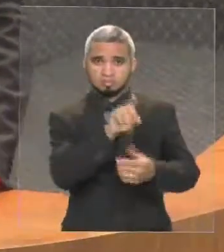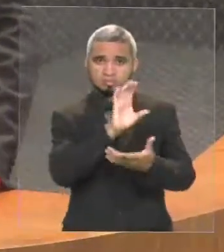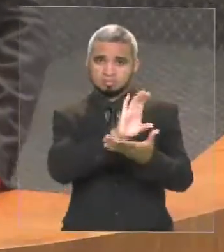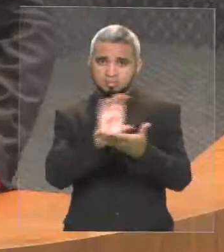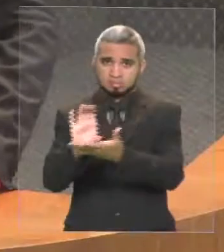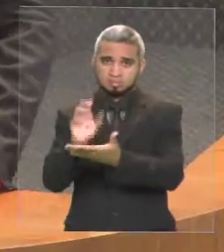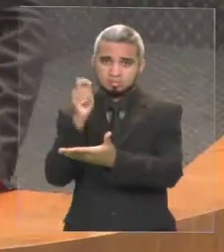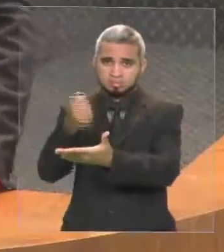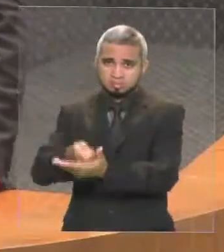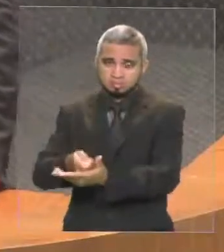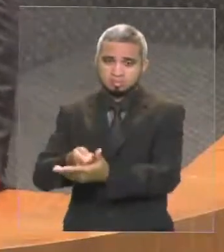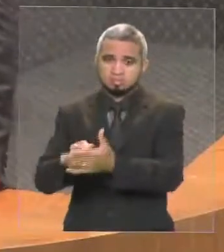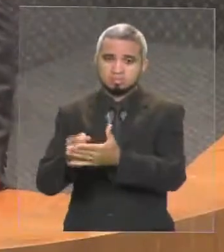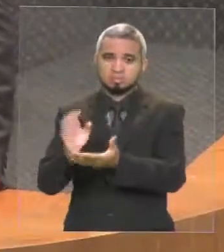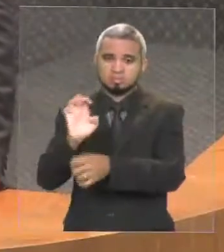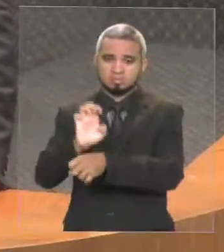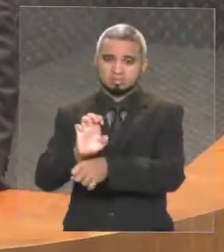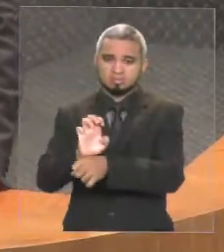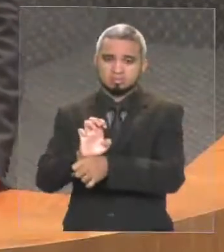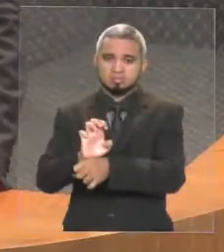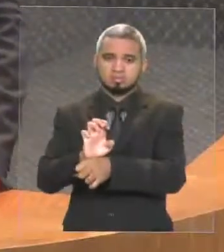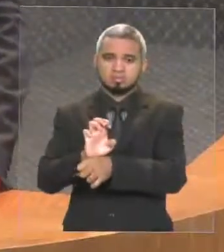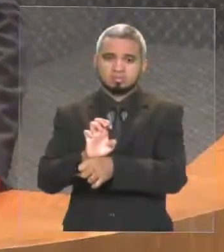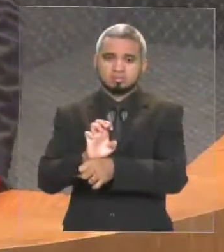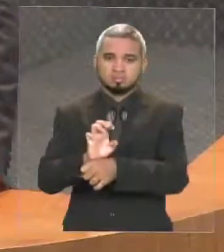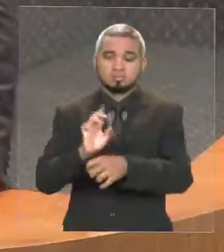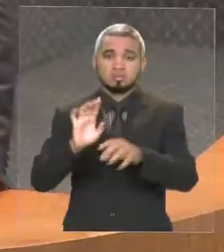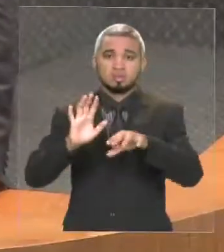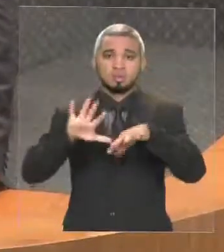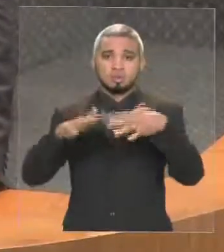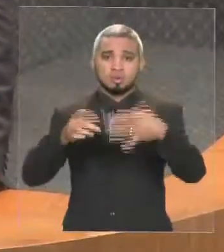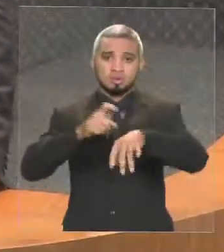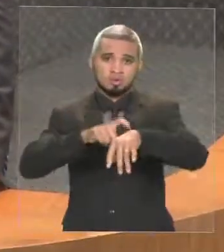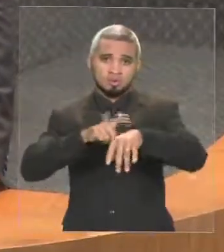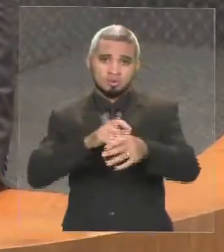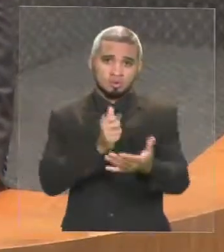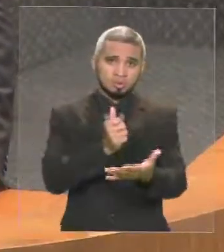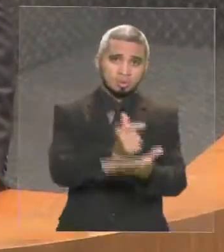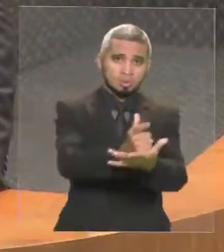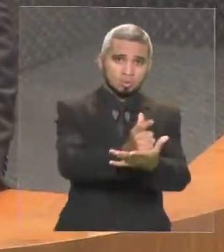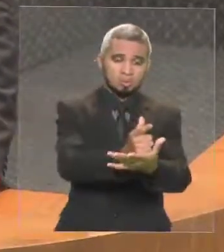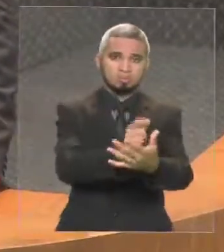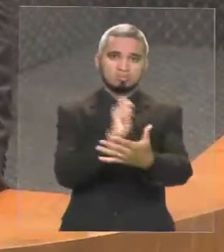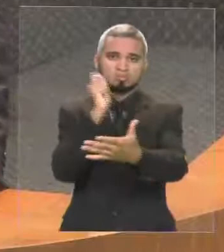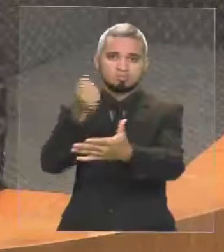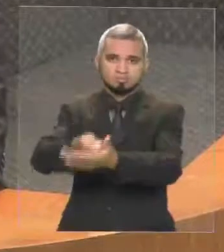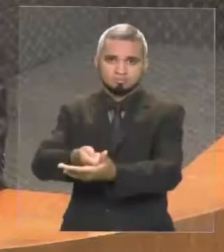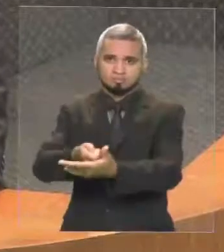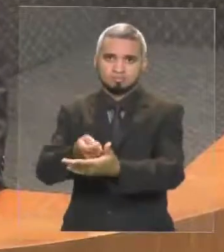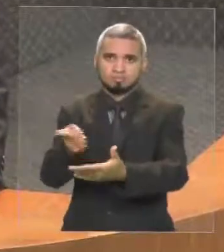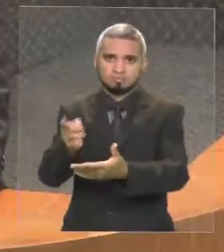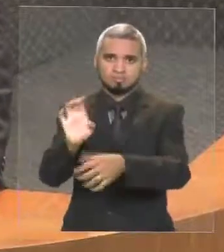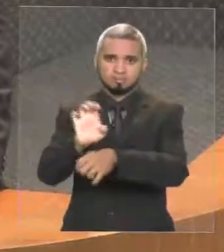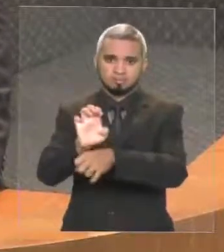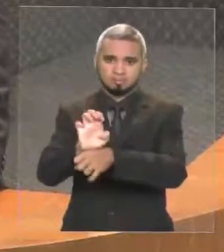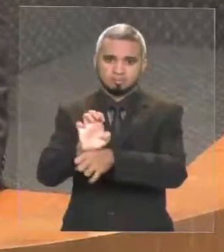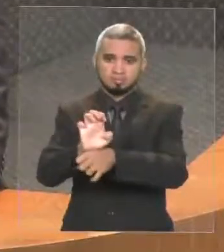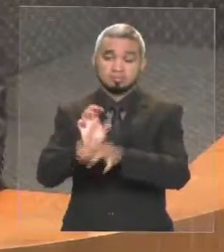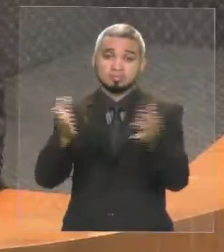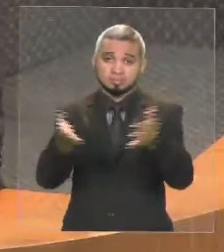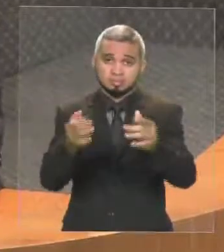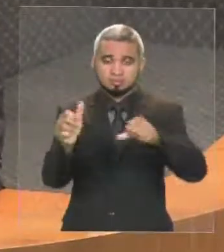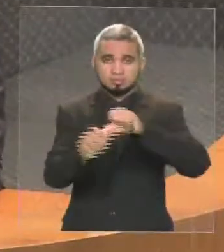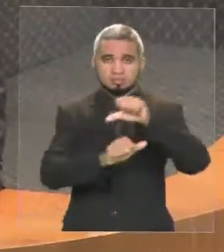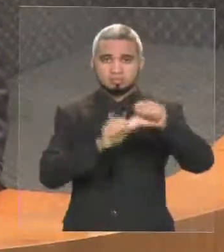Estado, é recolhido no ato da compra, no ato da entrada, e passará a